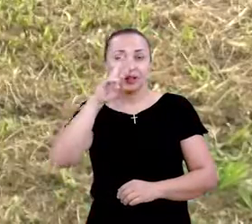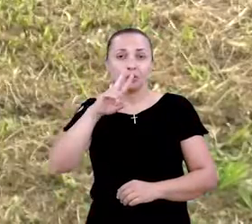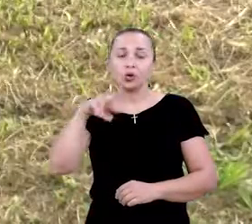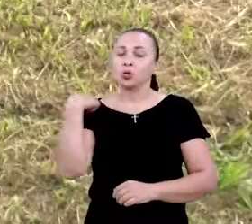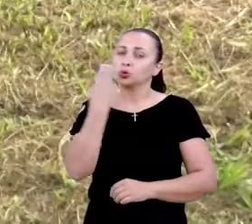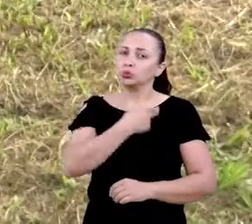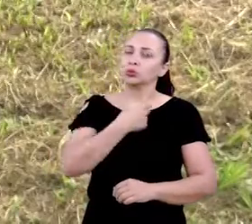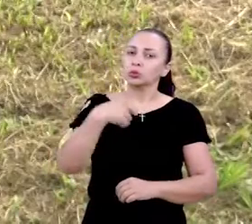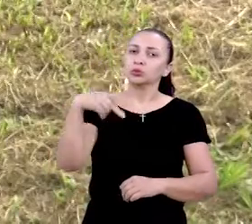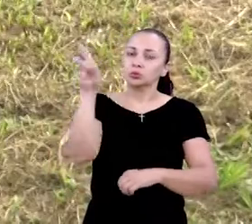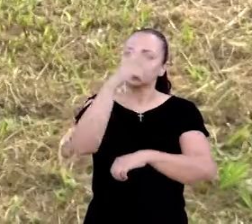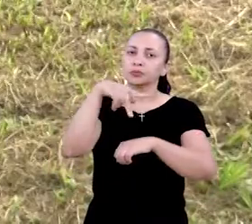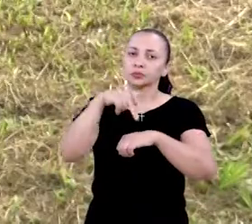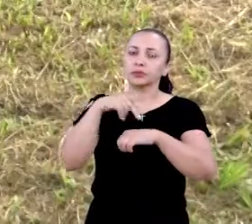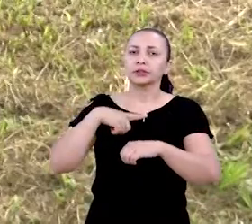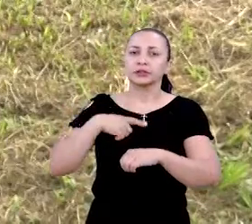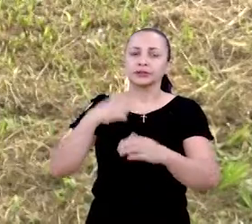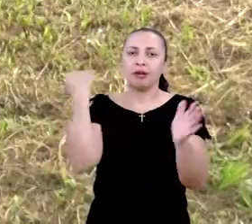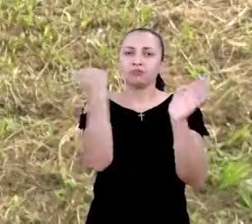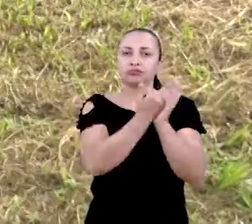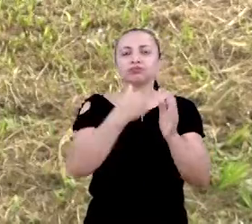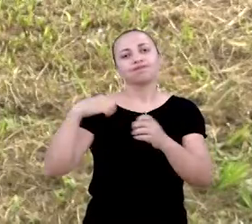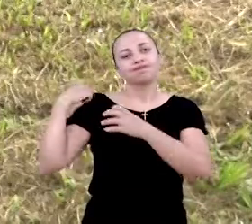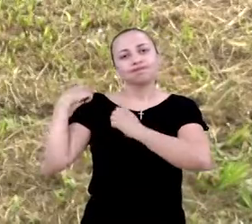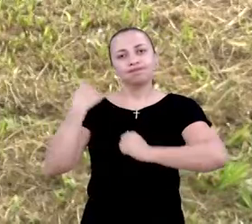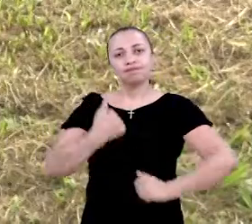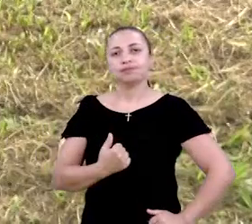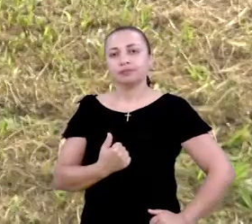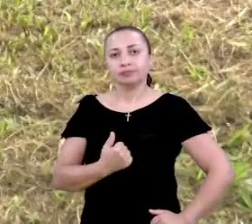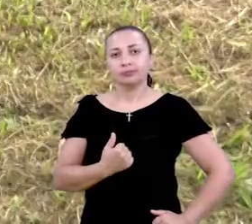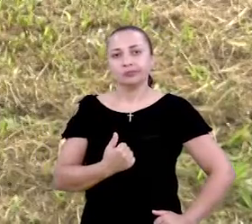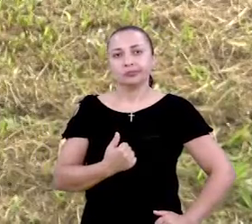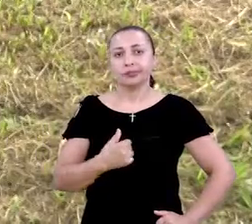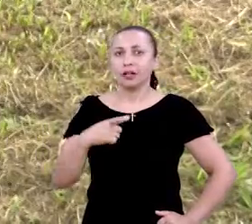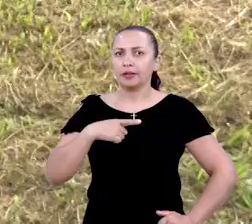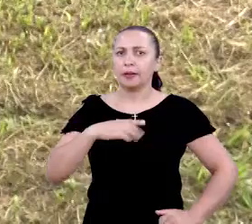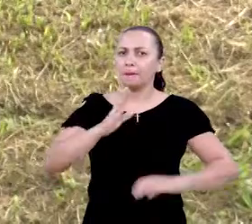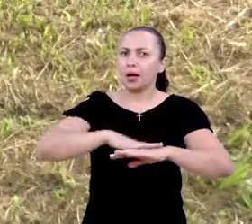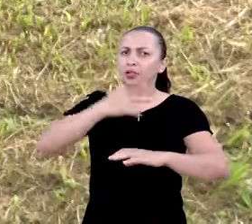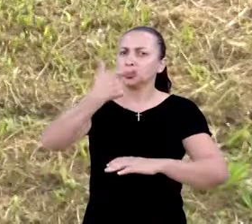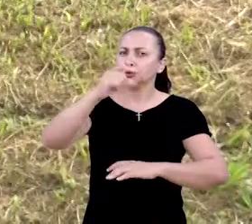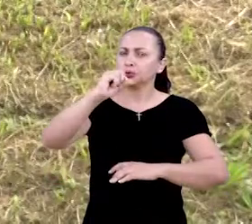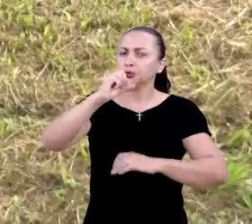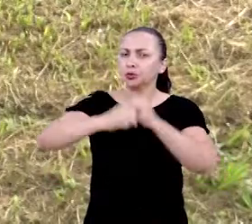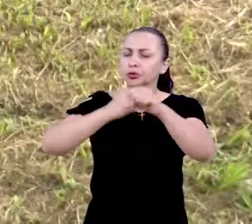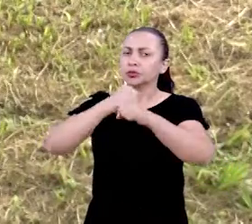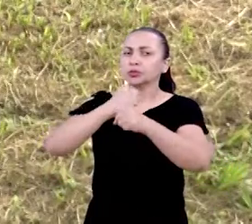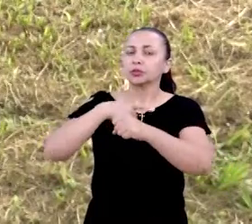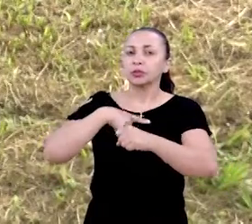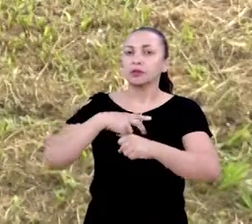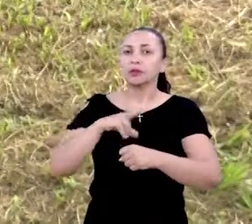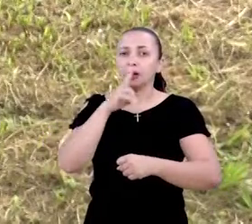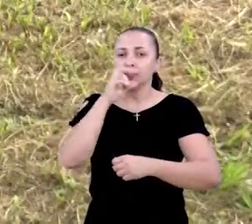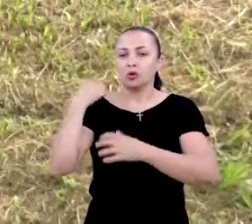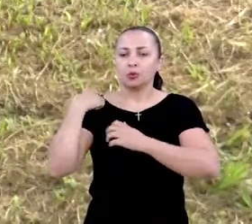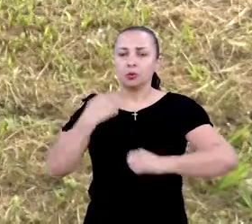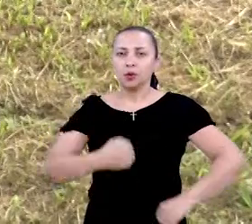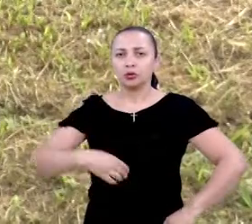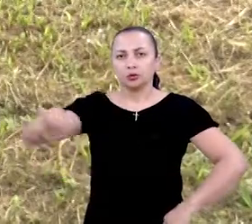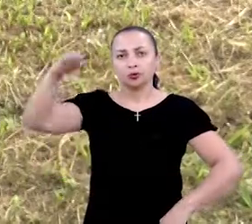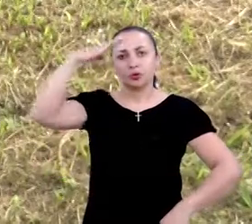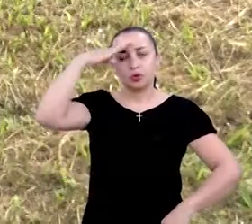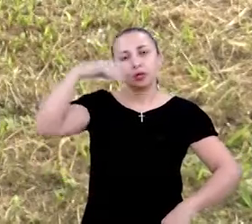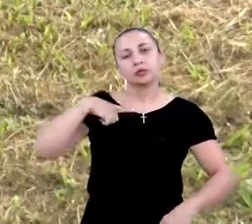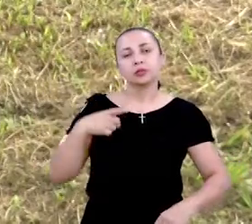Na história recente do nosso país está a marca da ditadura militar. Durante mais de 2 décadas, as Forças Armadas assumiram